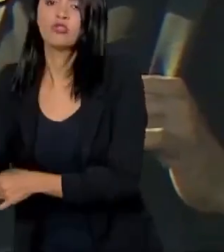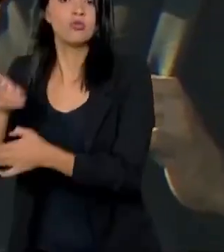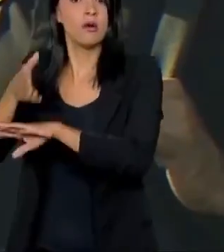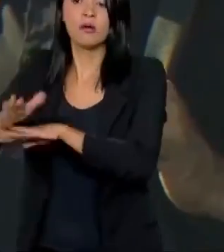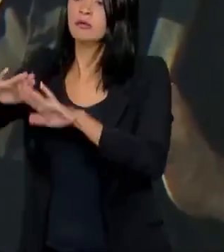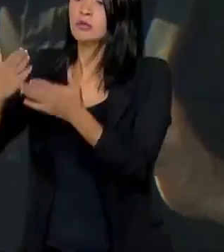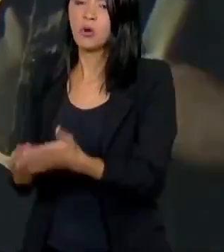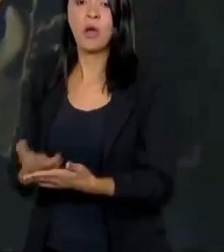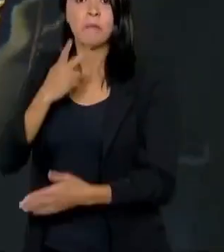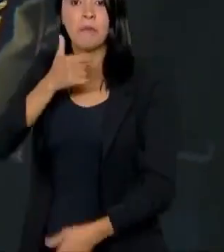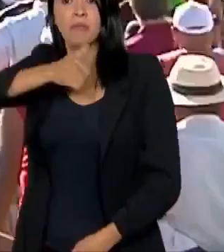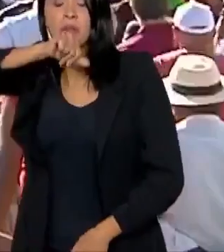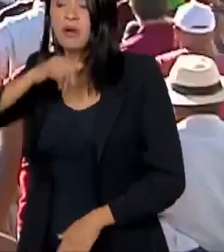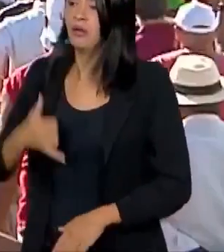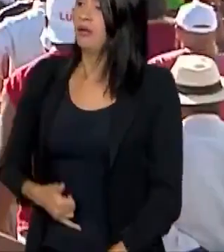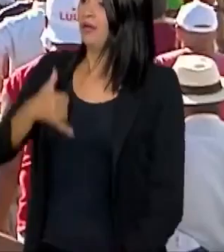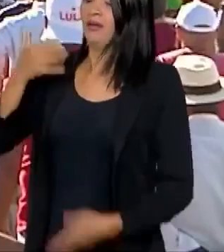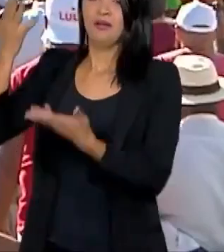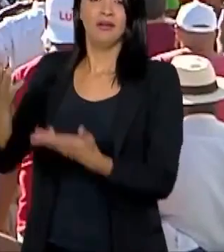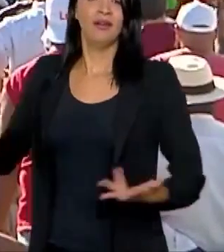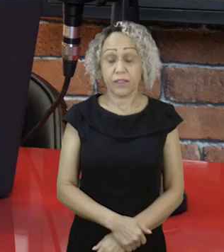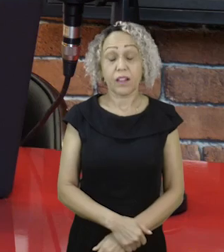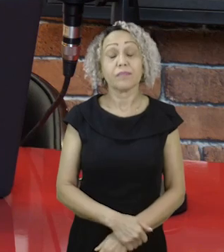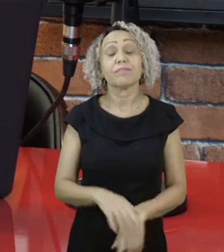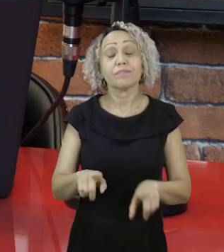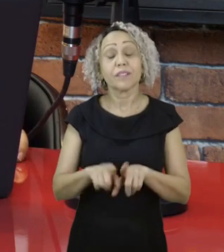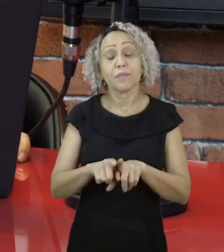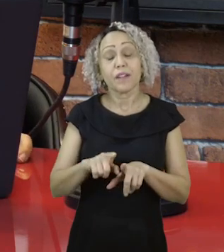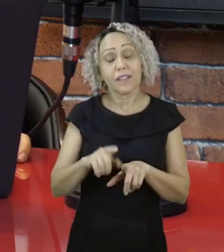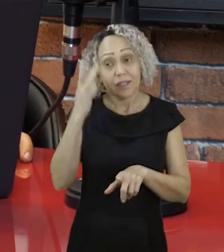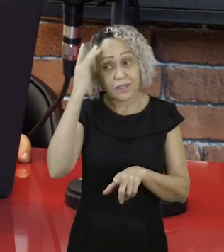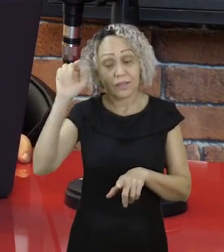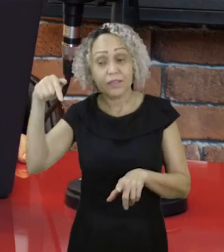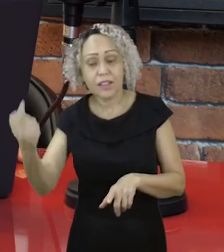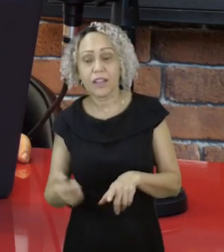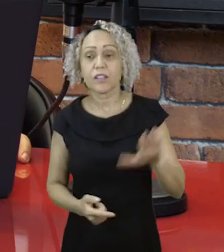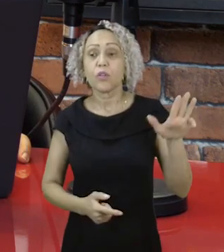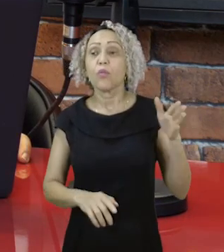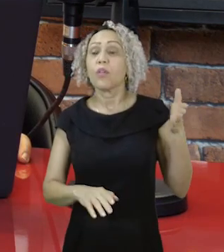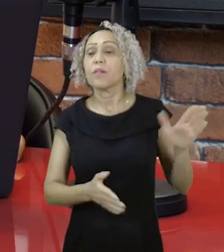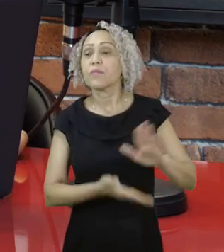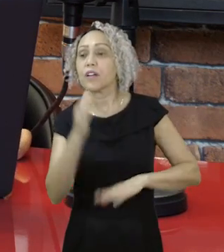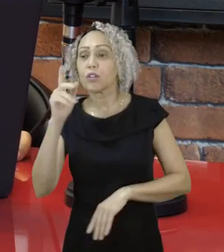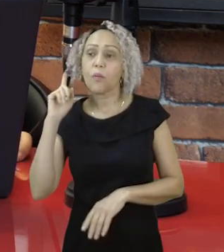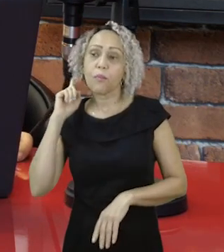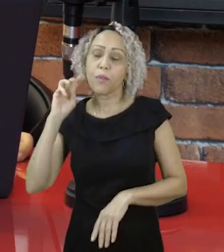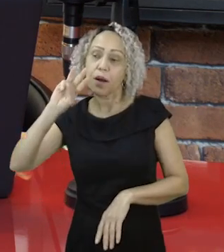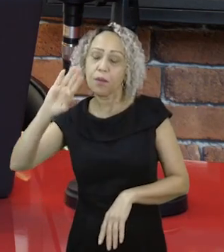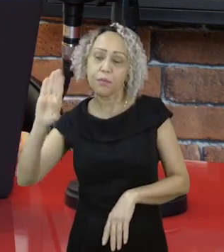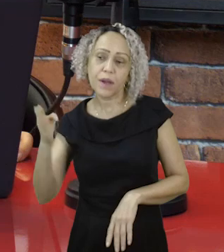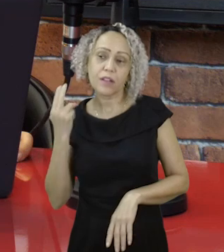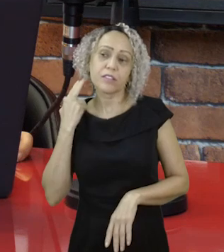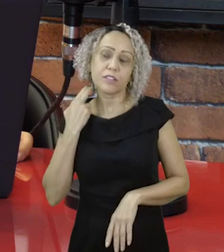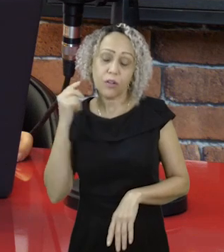do pai, da mãe e dos irmãos dentro de casa. No dia seguinte, o presidente Lula viajou para Belo Horizonte, onde fez